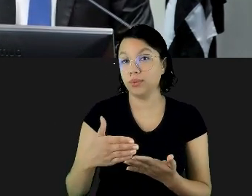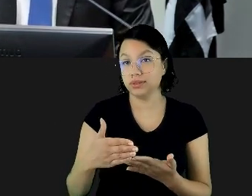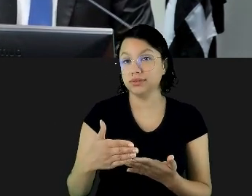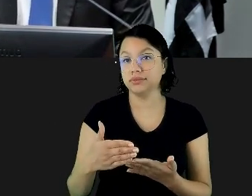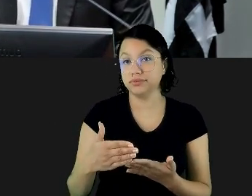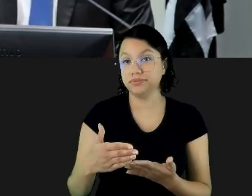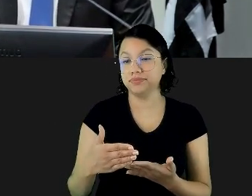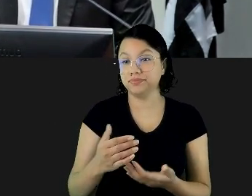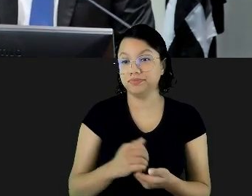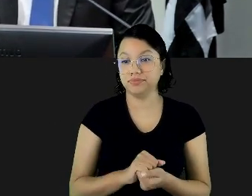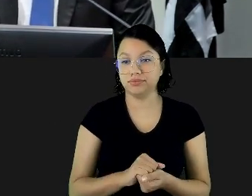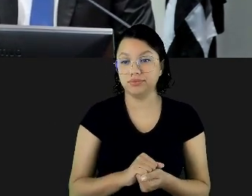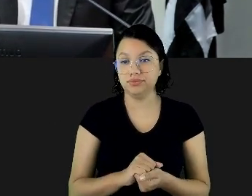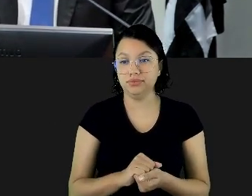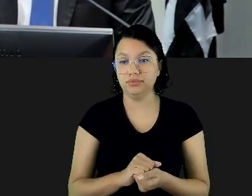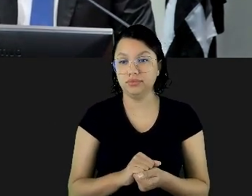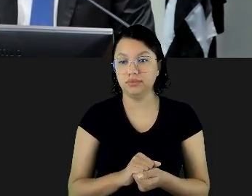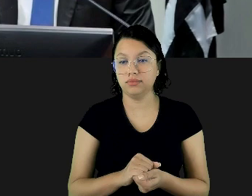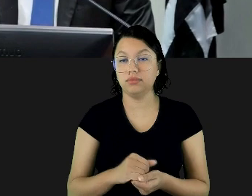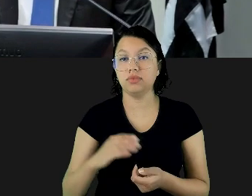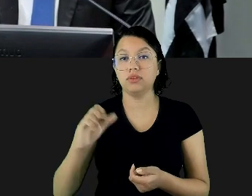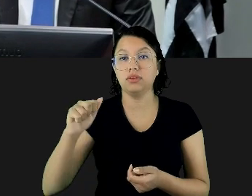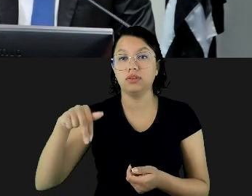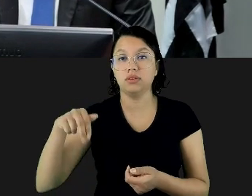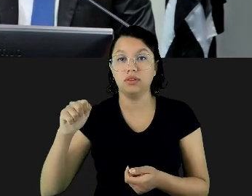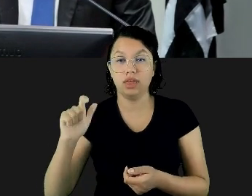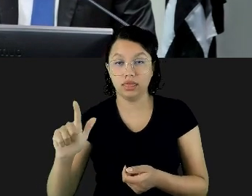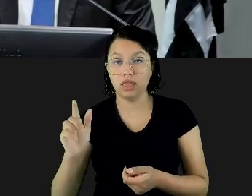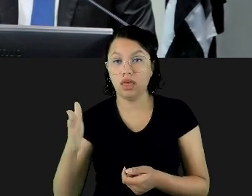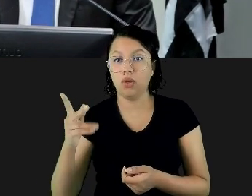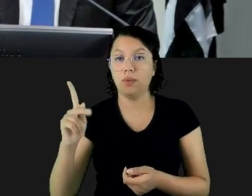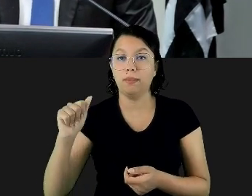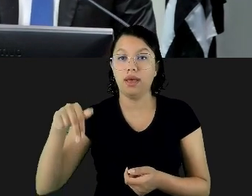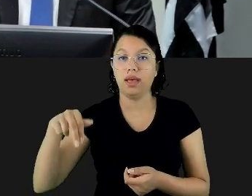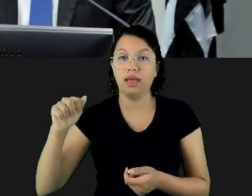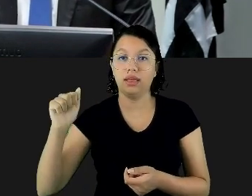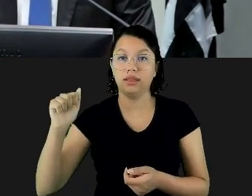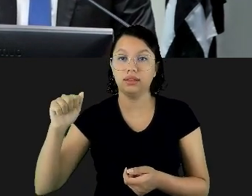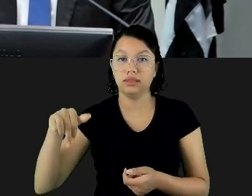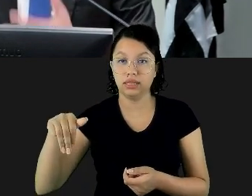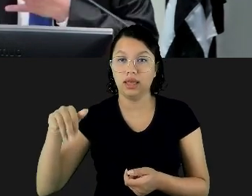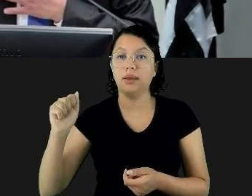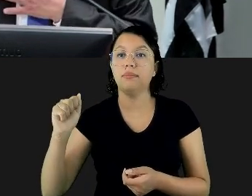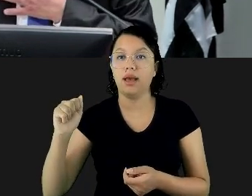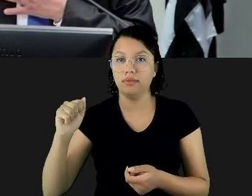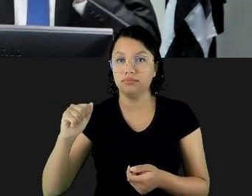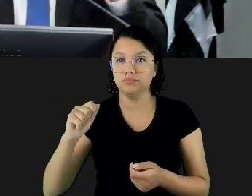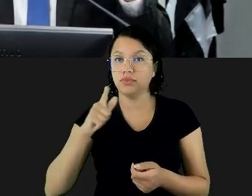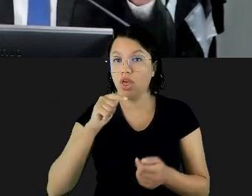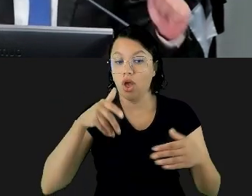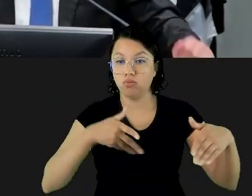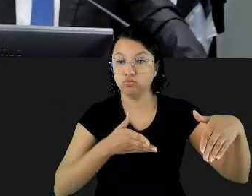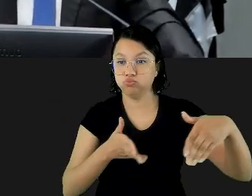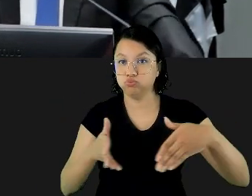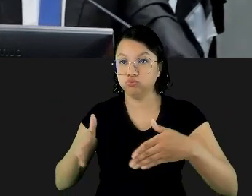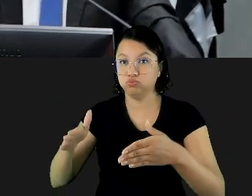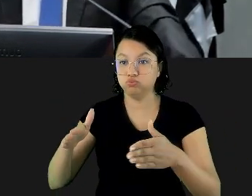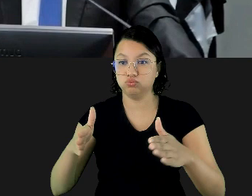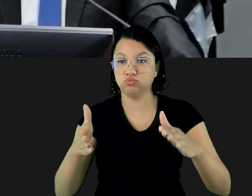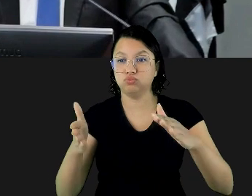para o Canal do Panamá, no Pantanal. A rota bioceânica, na minha avaliação, tinha que ter esse